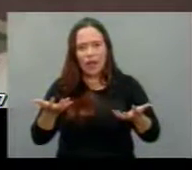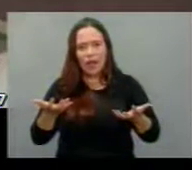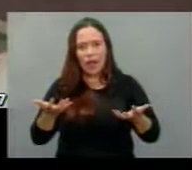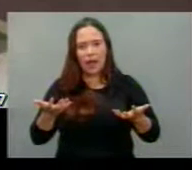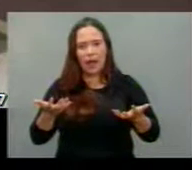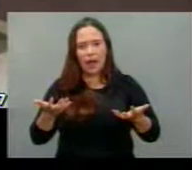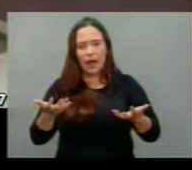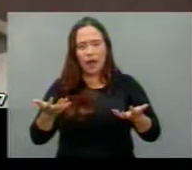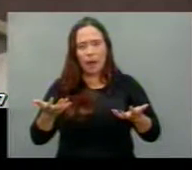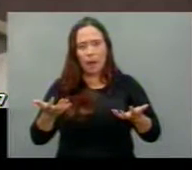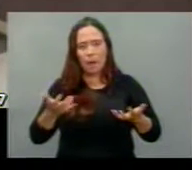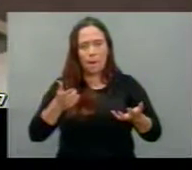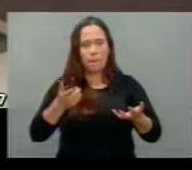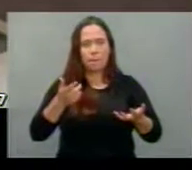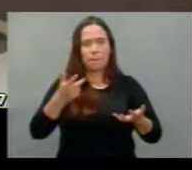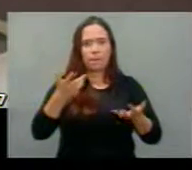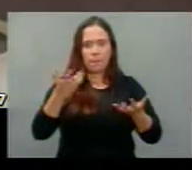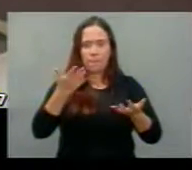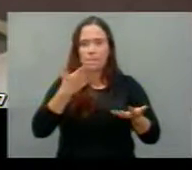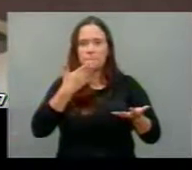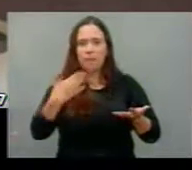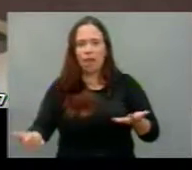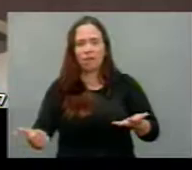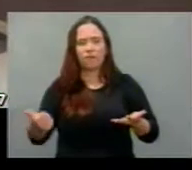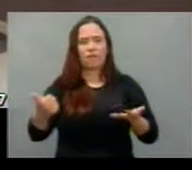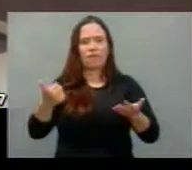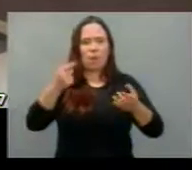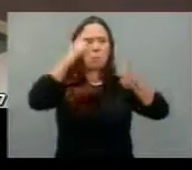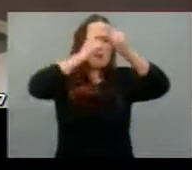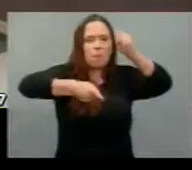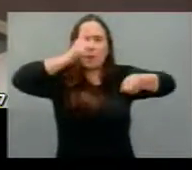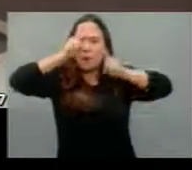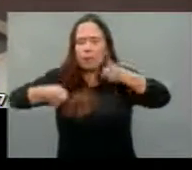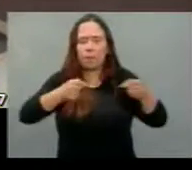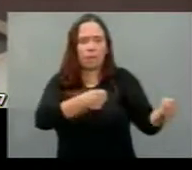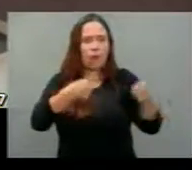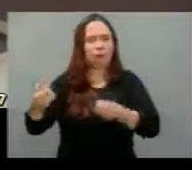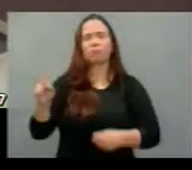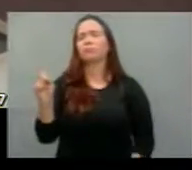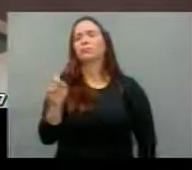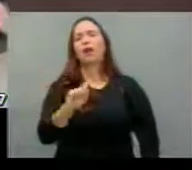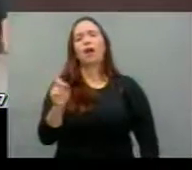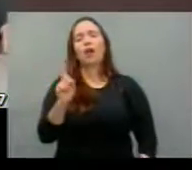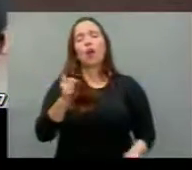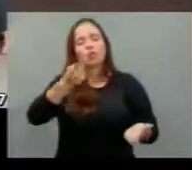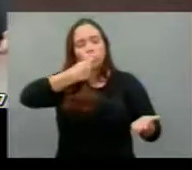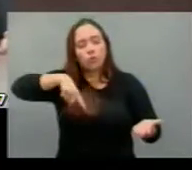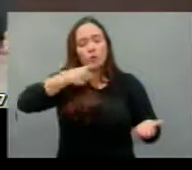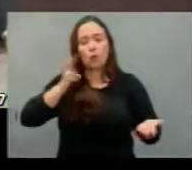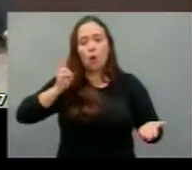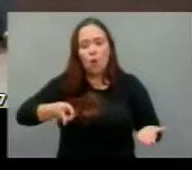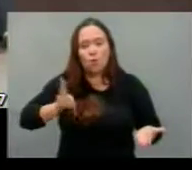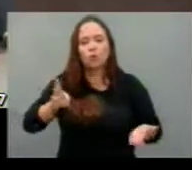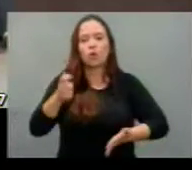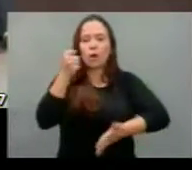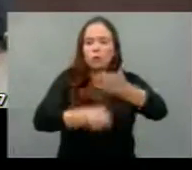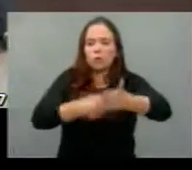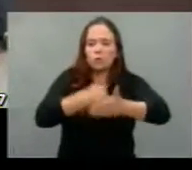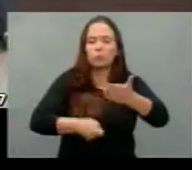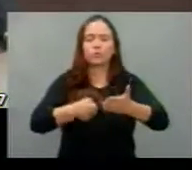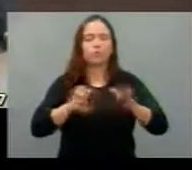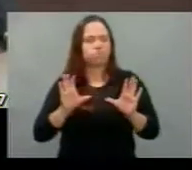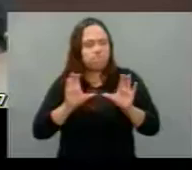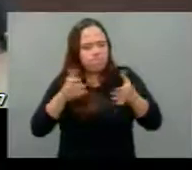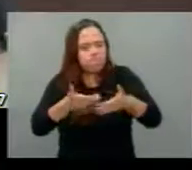do populismo autoritário. Portanto, nós não podemos ceder. Nós temos que organizar,